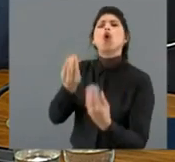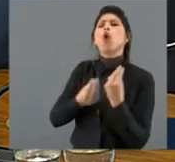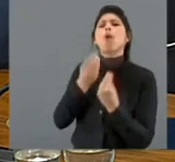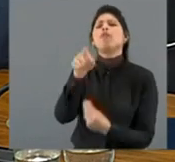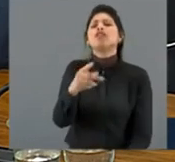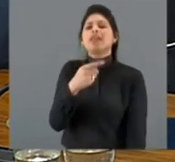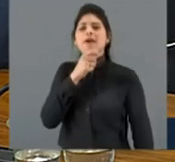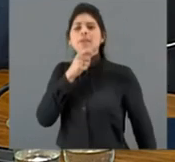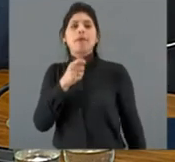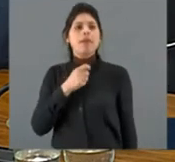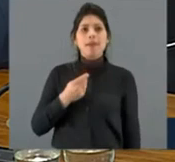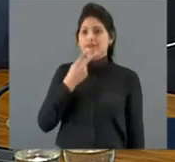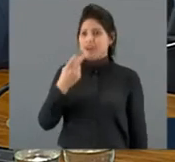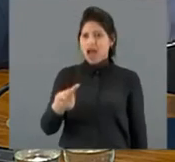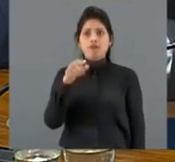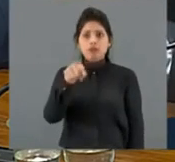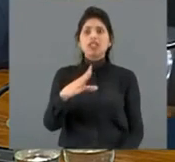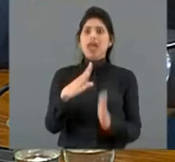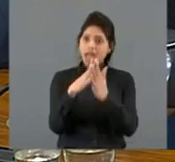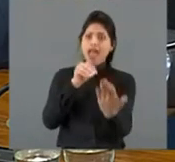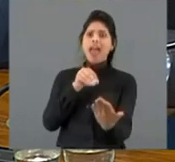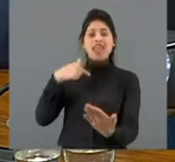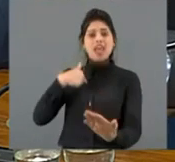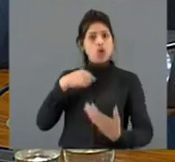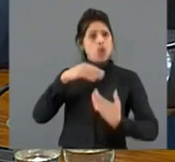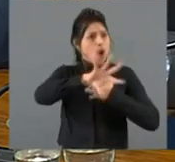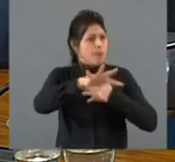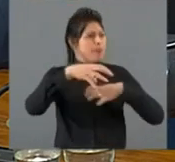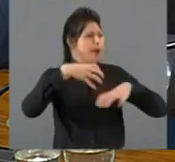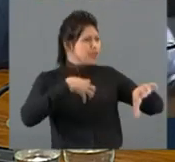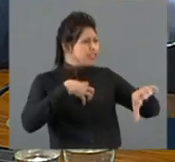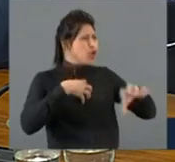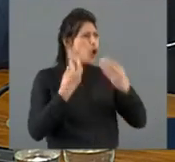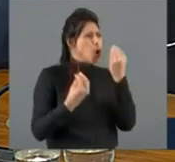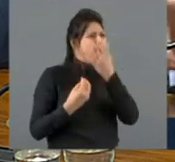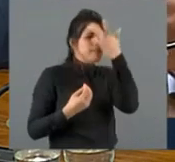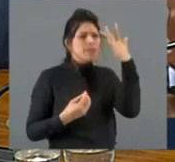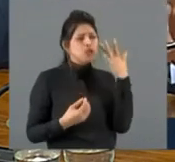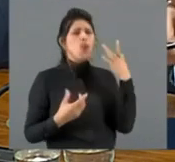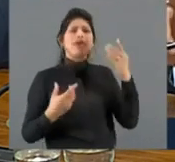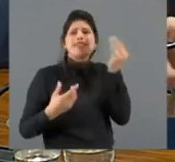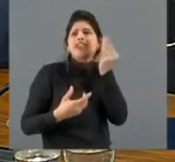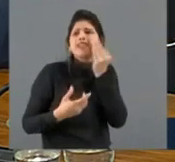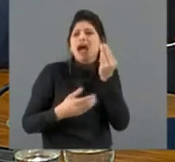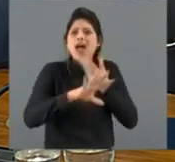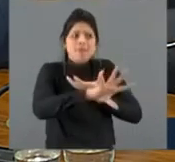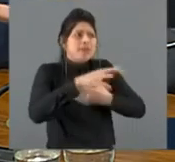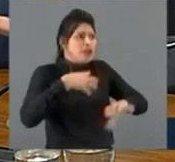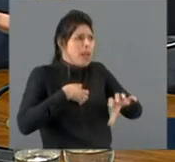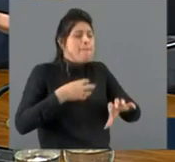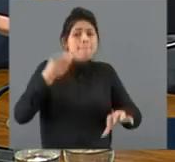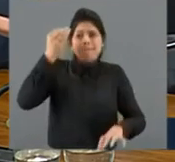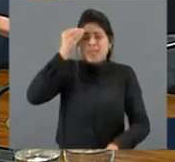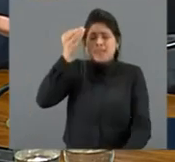Eu tenho tentado compreender, por meio da empatia, como as outras pessoas pensam, para tentar me colocar no lugar delas, mesmo